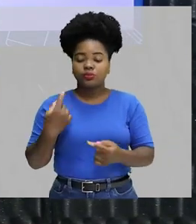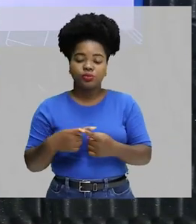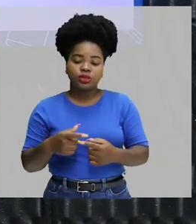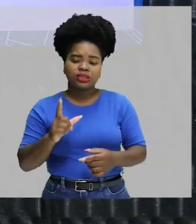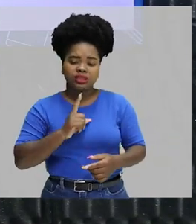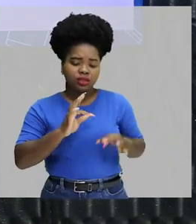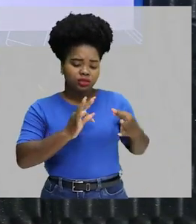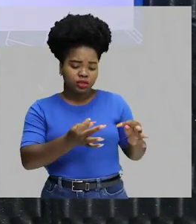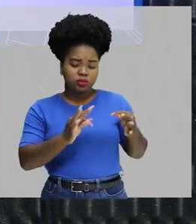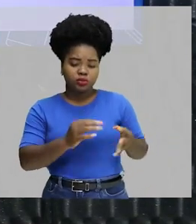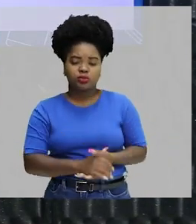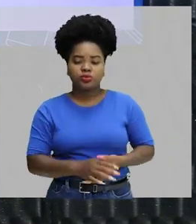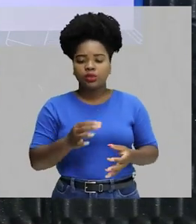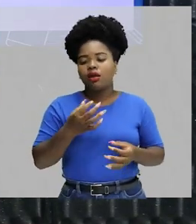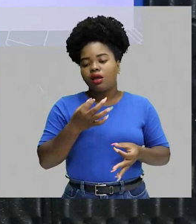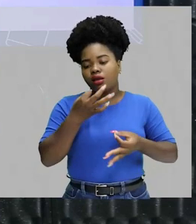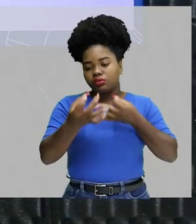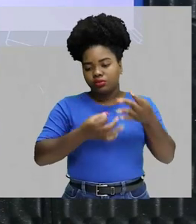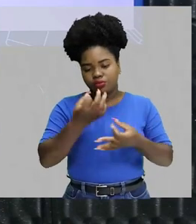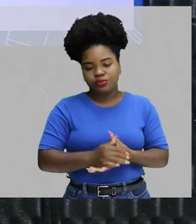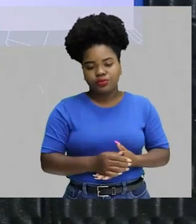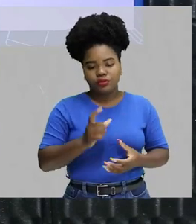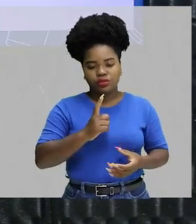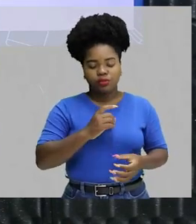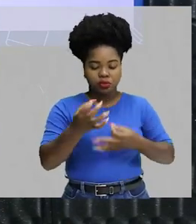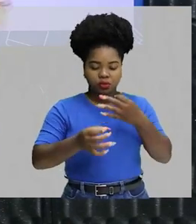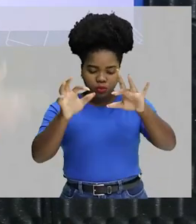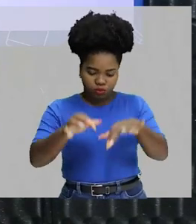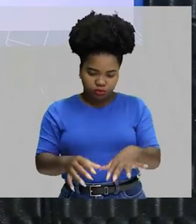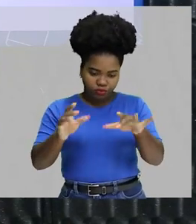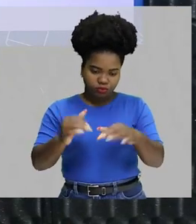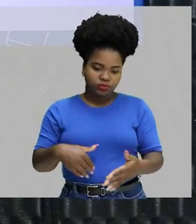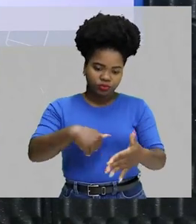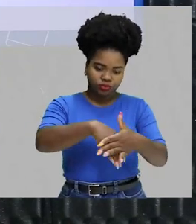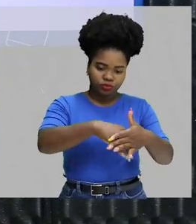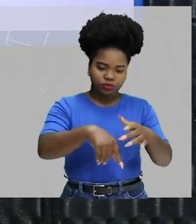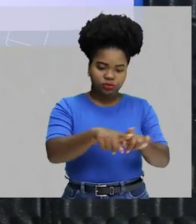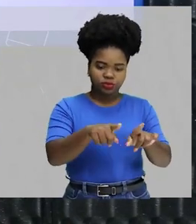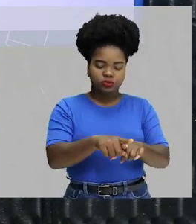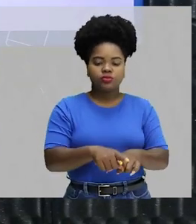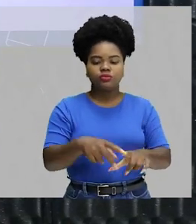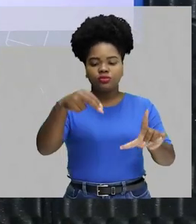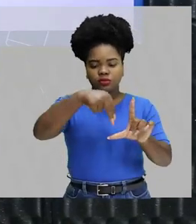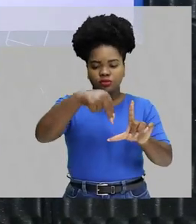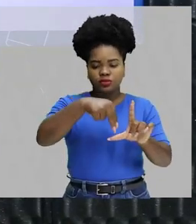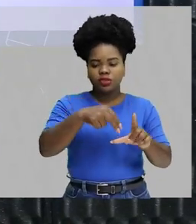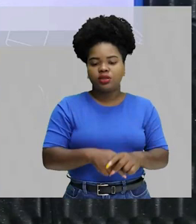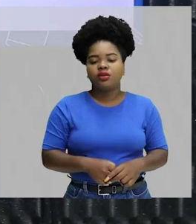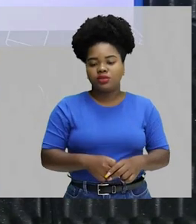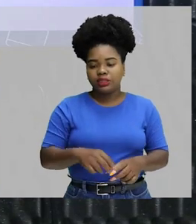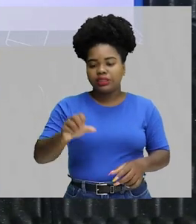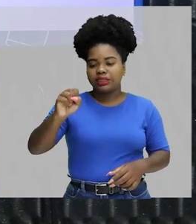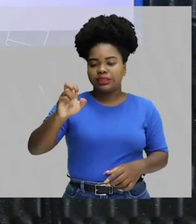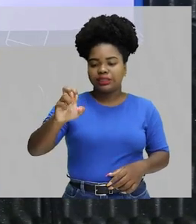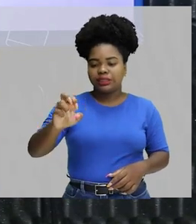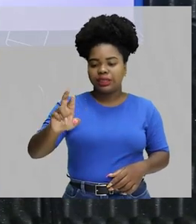essa questão de opinião tá bom comentário sobre o jogo de futebol eu falei Capítulo de novela série batatinha